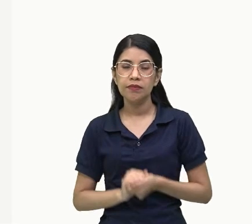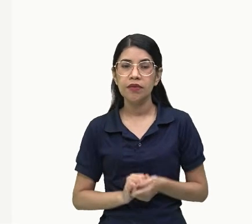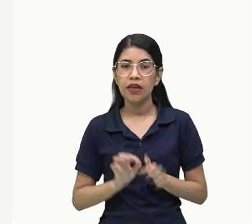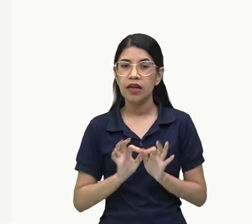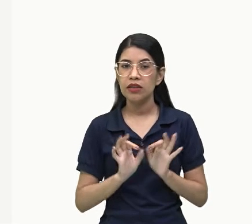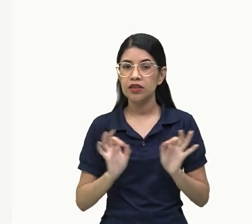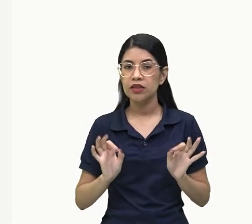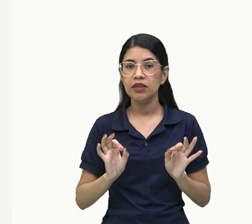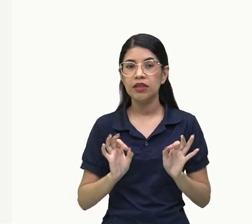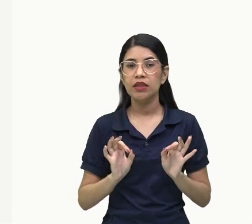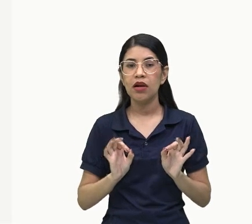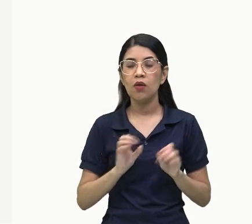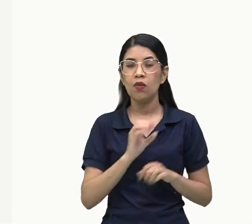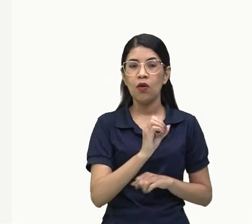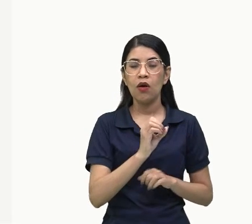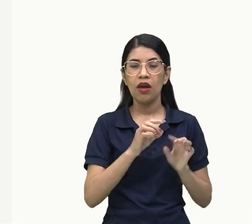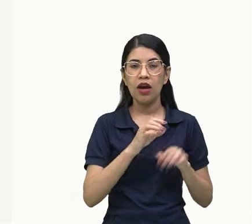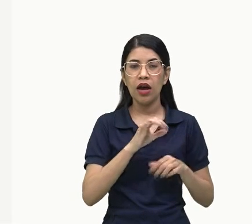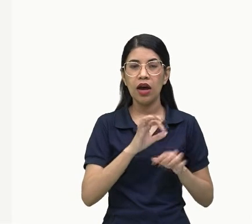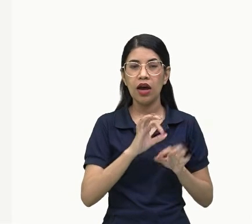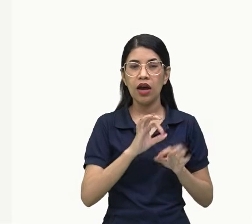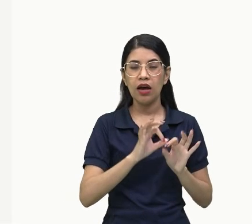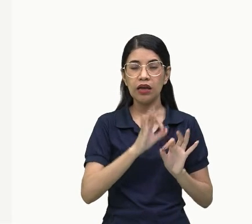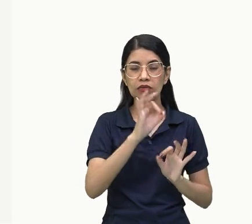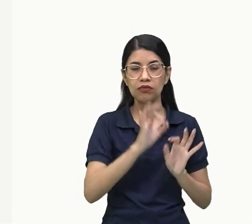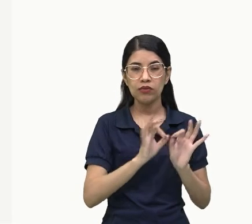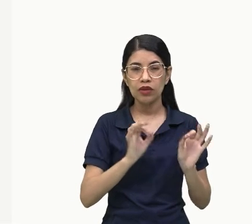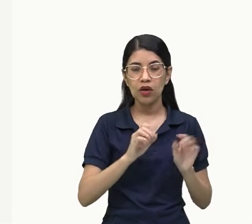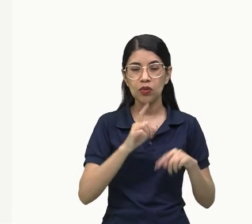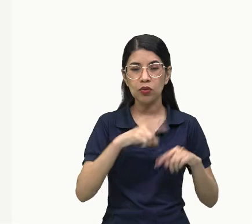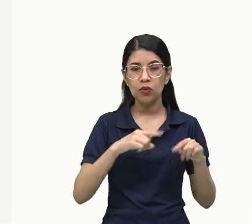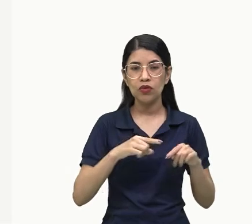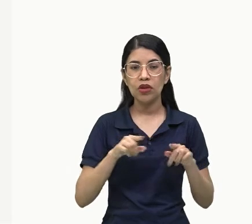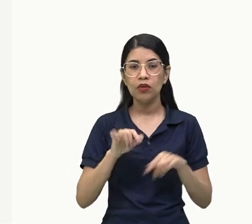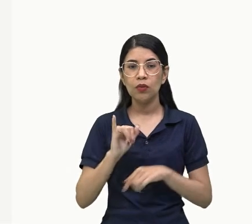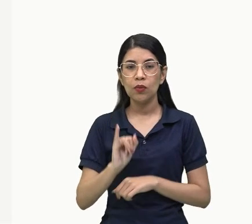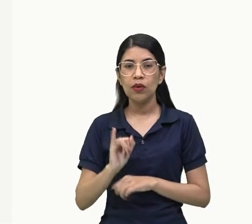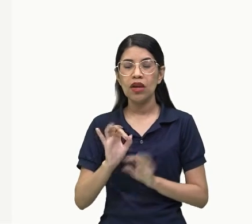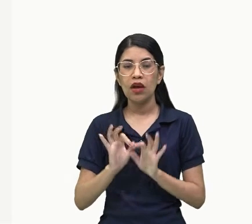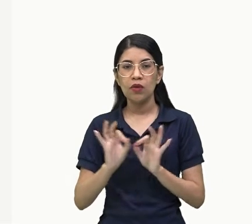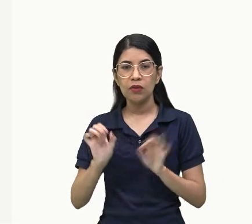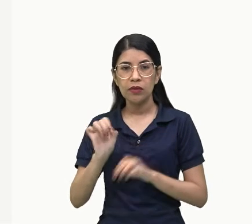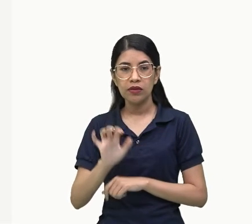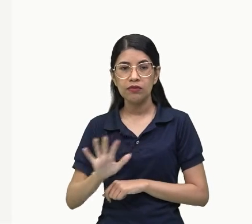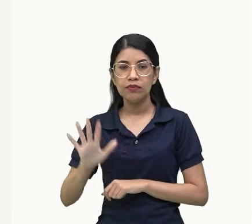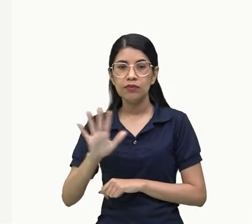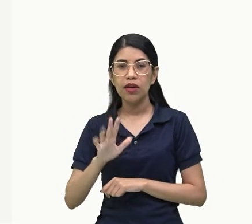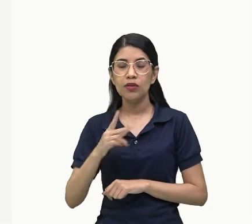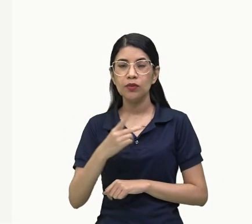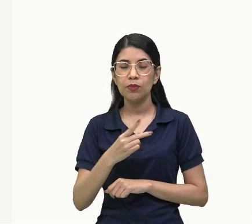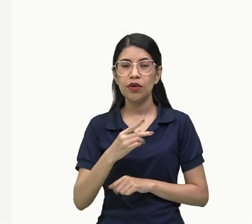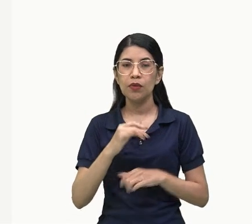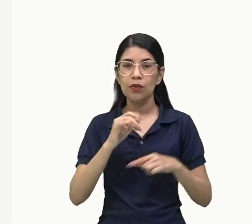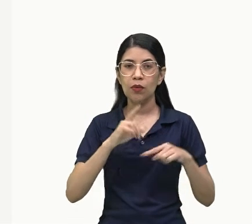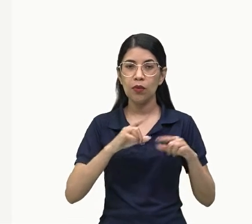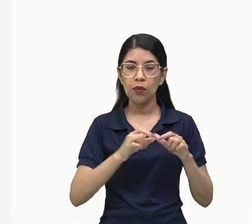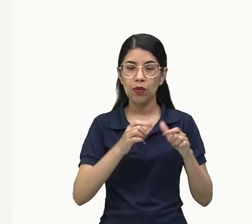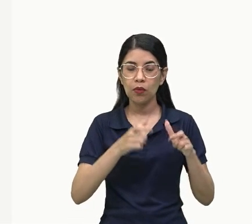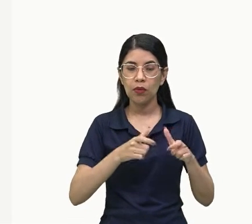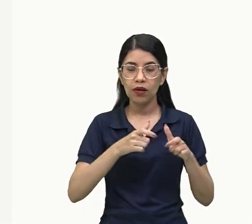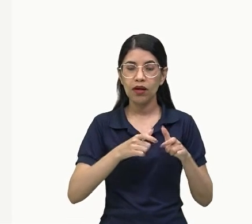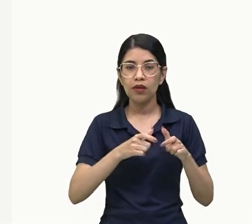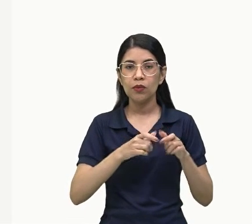orifício e P', que é a distância do orifício até a imagem. Ok? Essa é